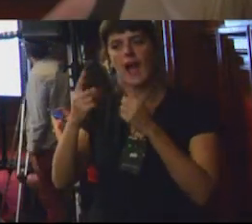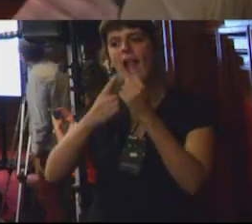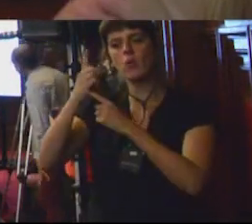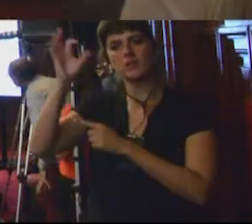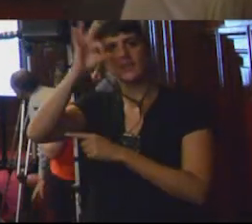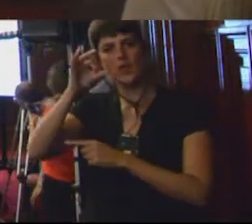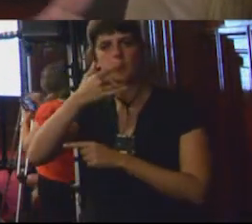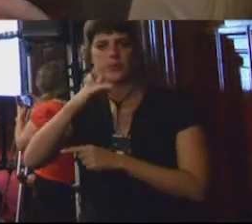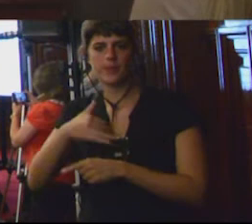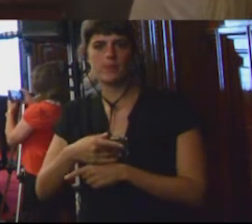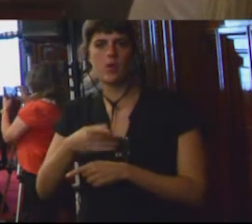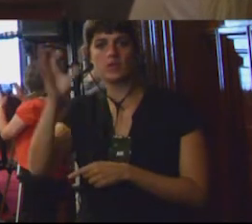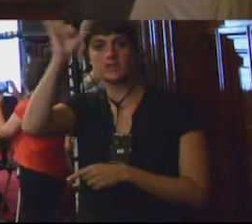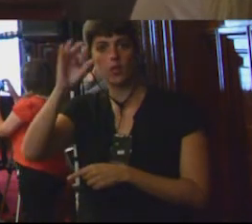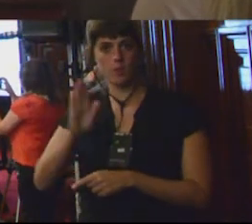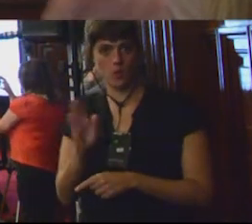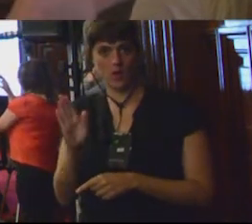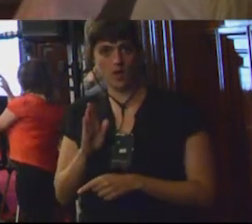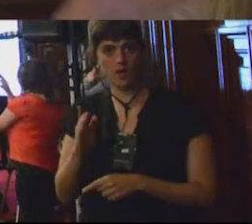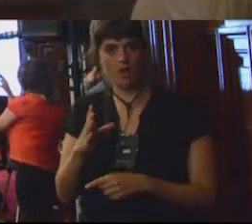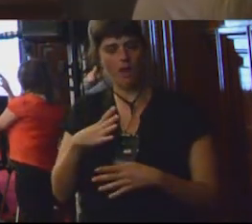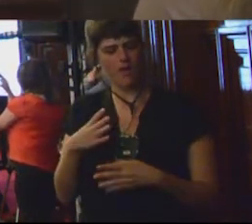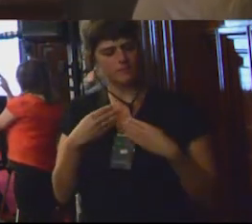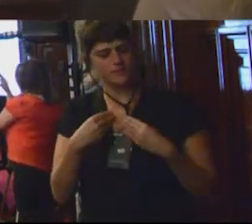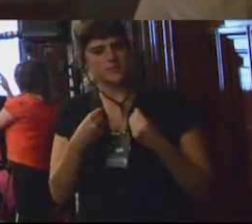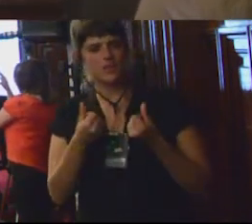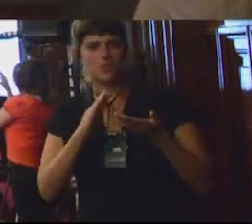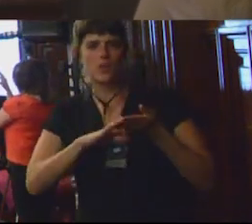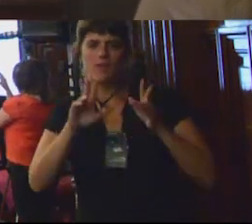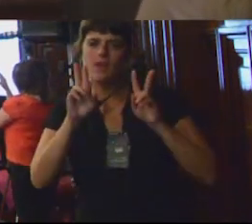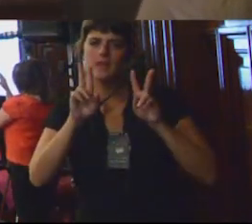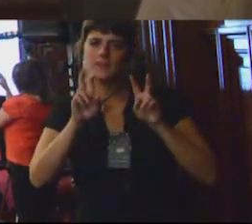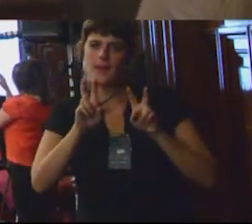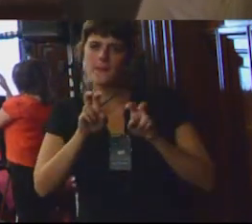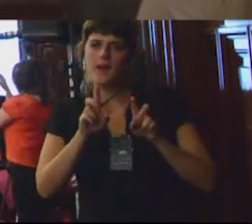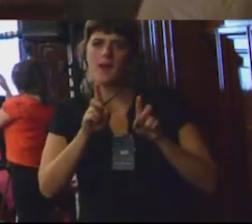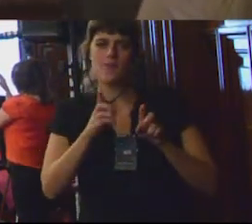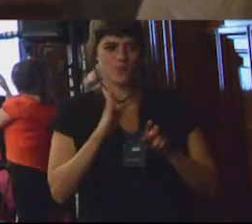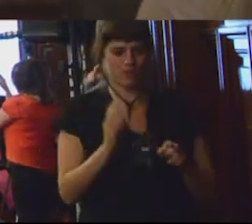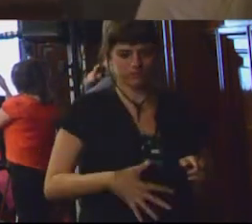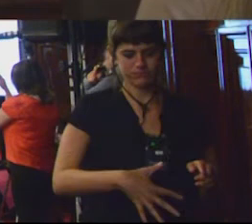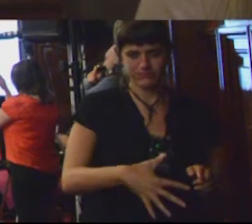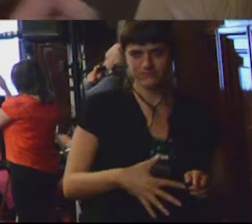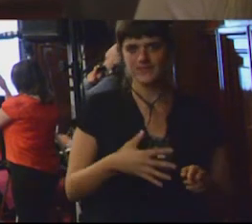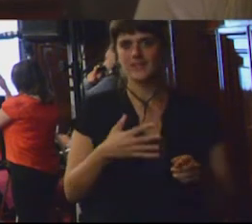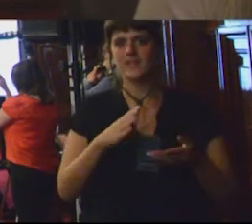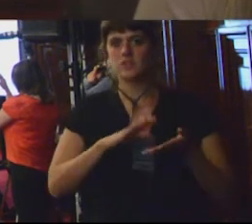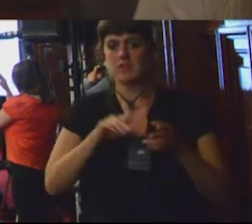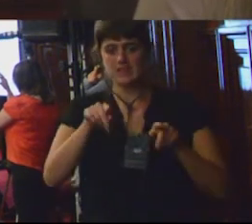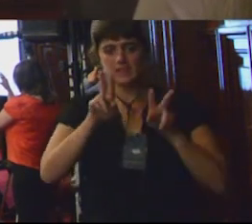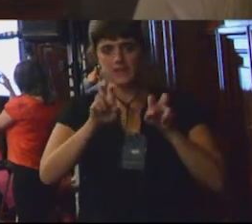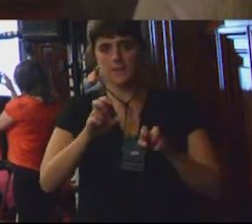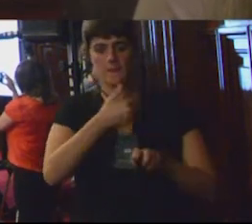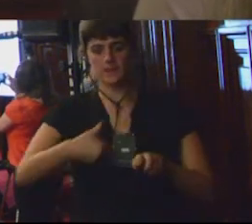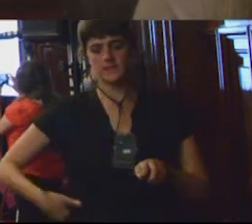senadoras, mulheres, se sensibilizavam com as dificuldades gestantes. Pois bem, a esse respeito, o senhor Presidente da República, é uma carta aos